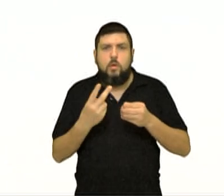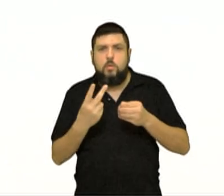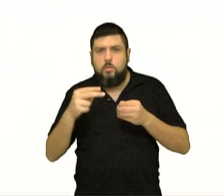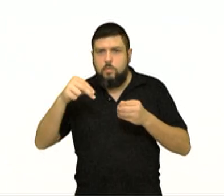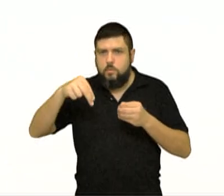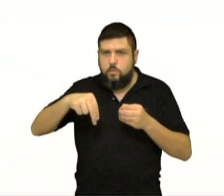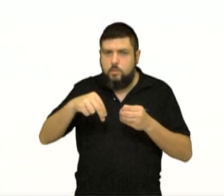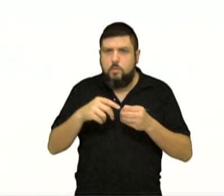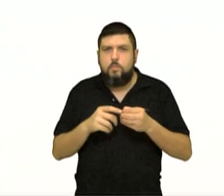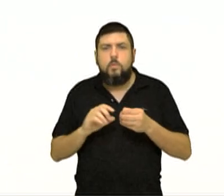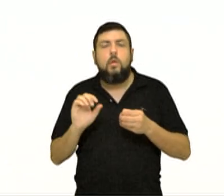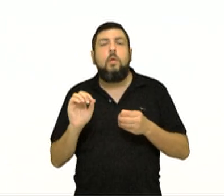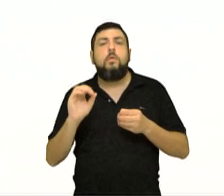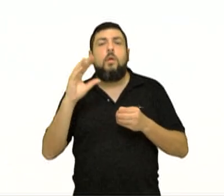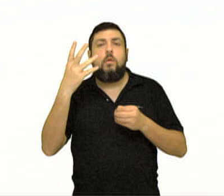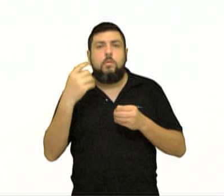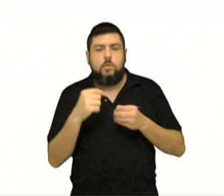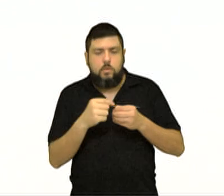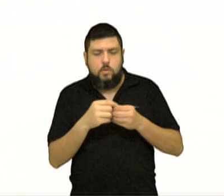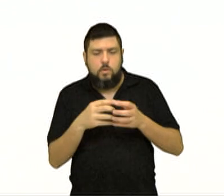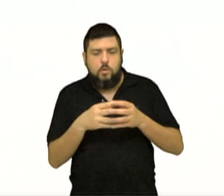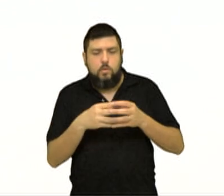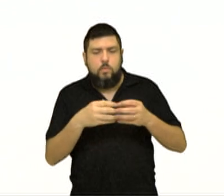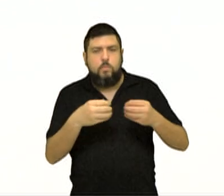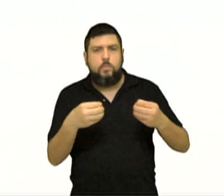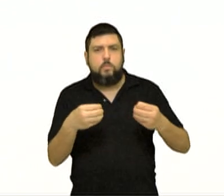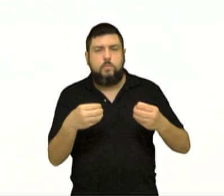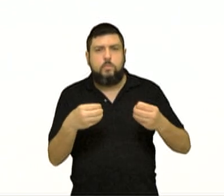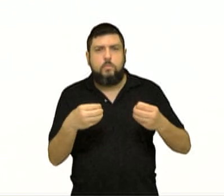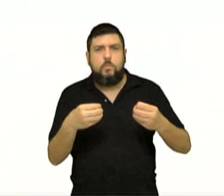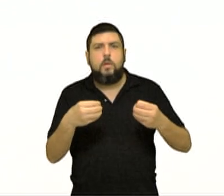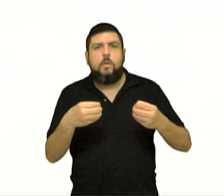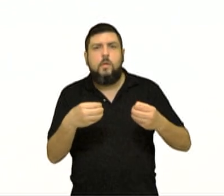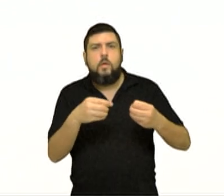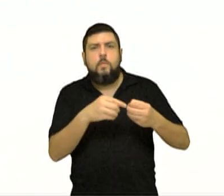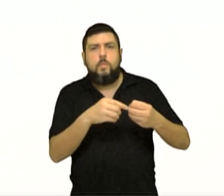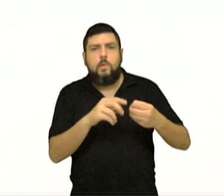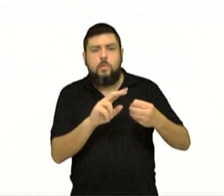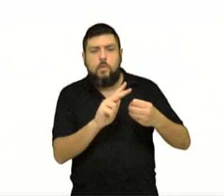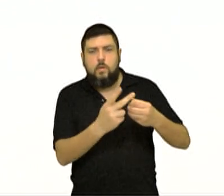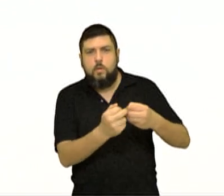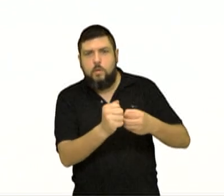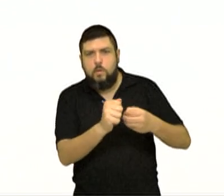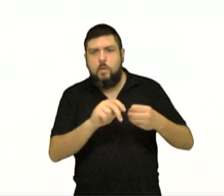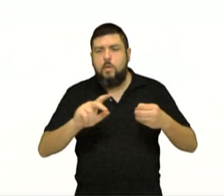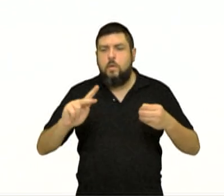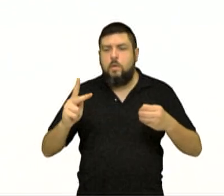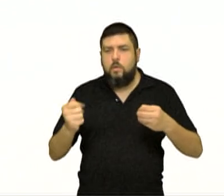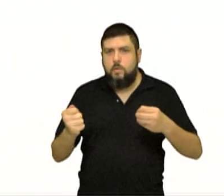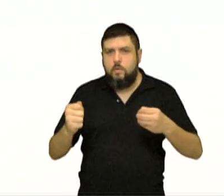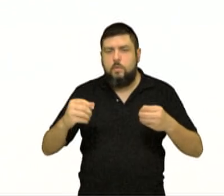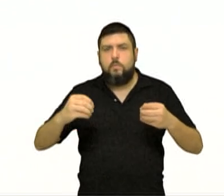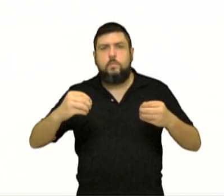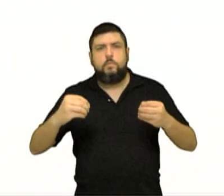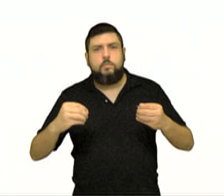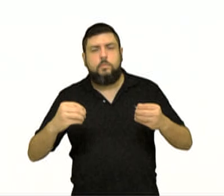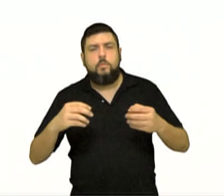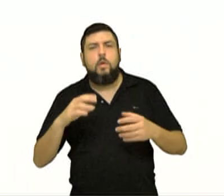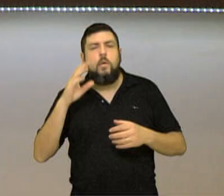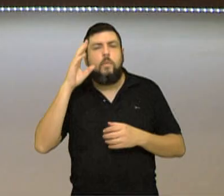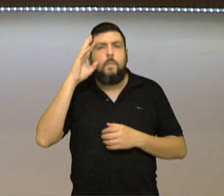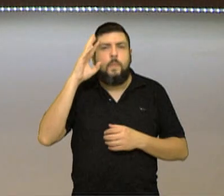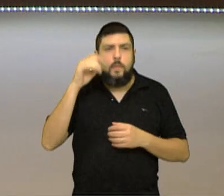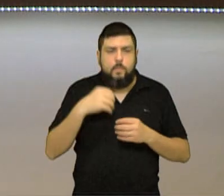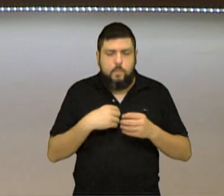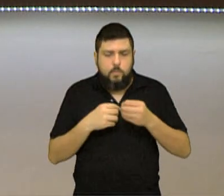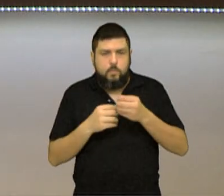tá? O que acontece? Vai sofrer a meiose e vai formar as células haploides, tá? Vamos imaginar produzindo células